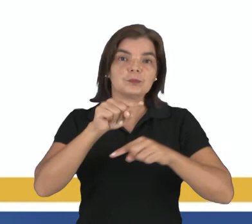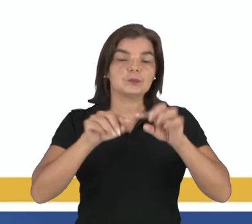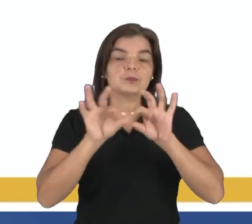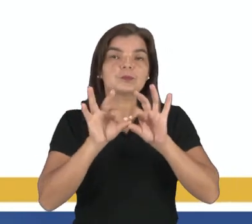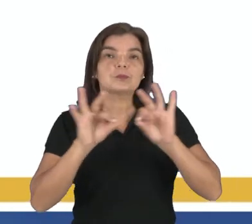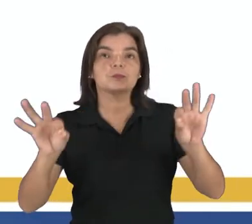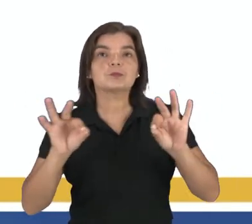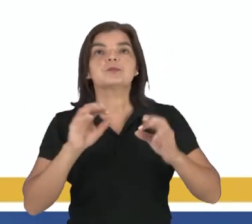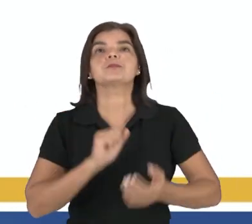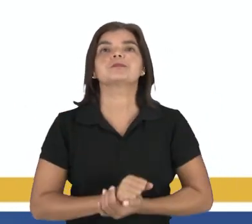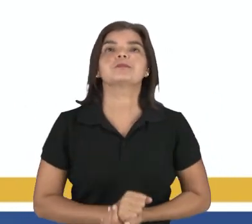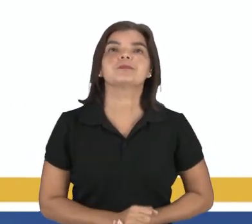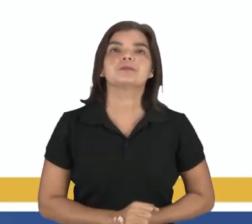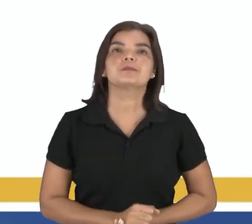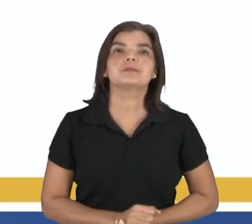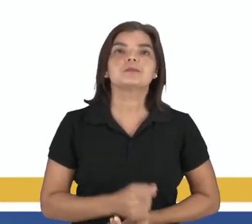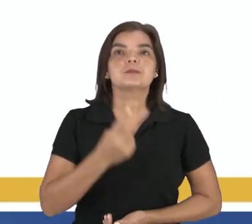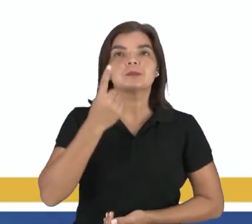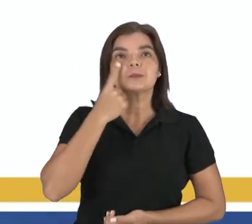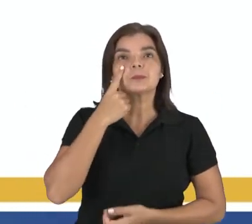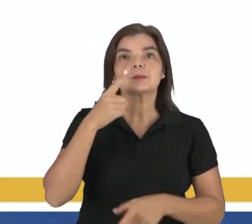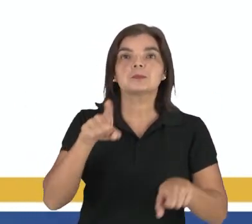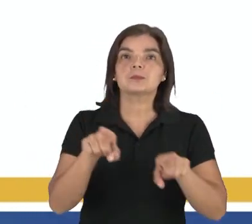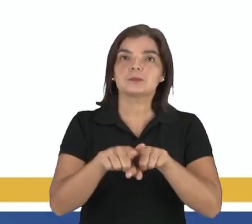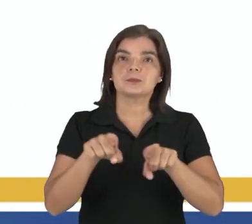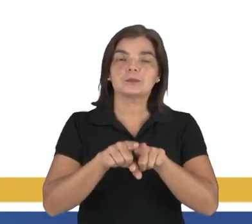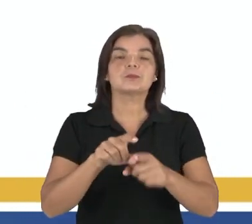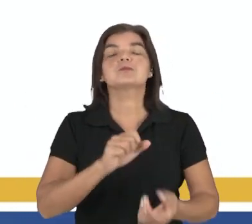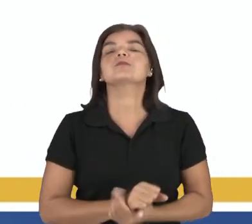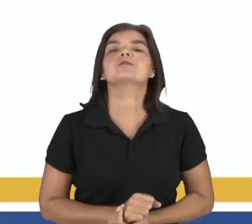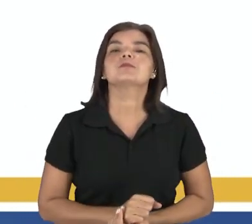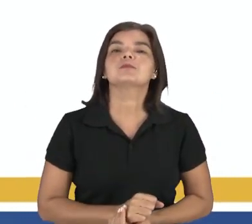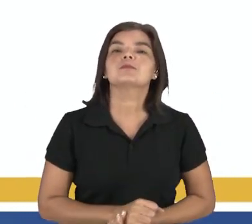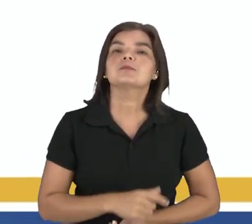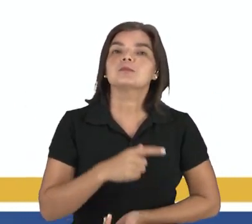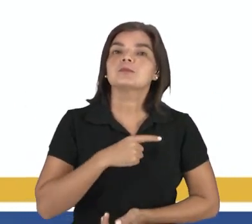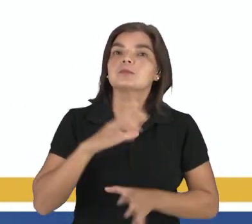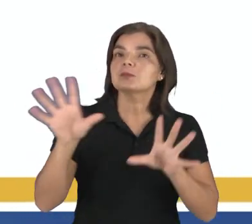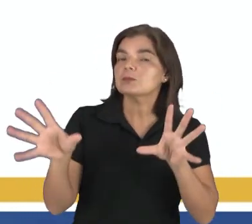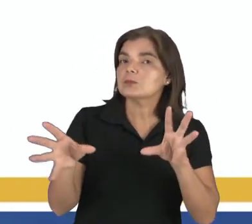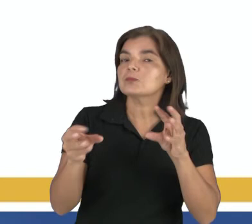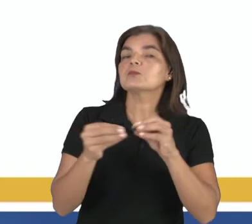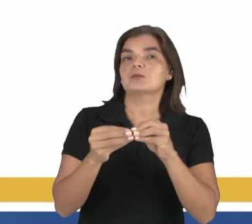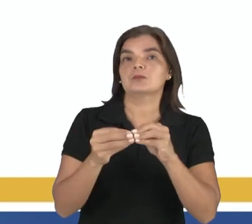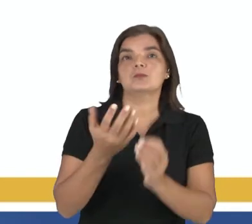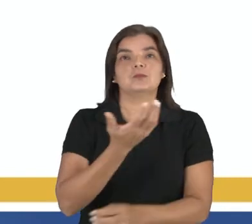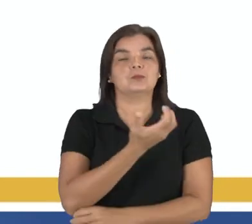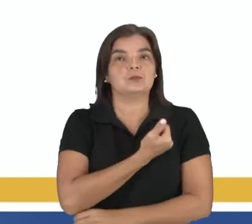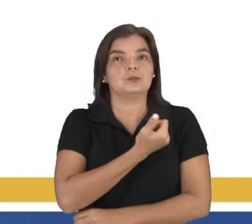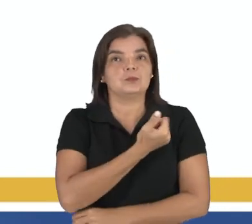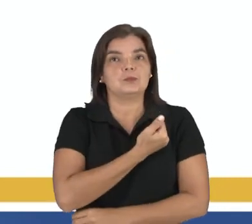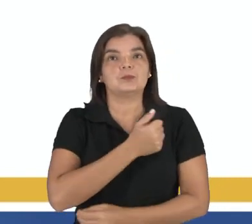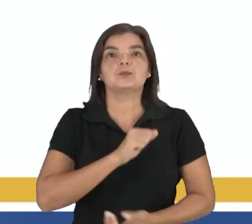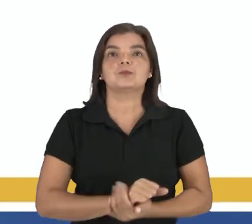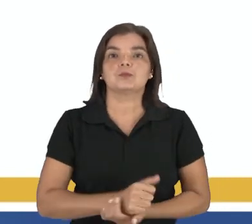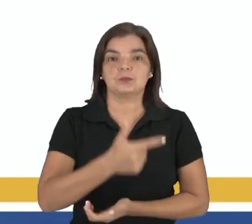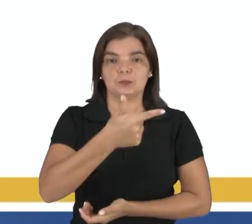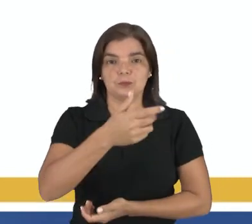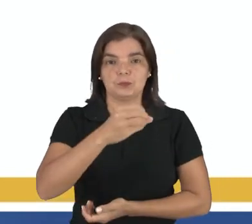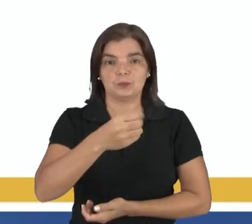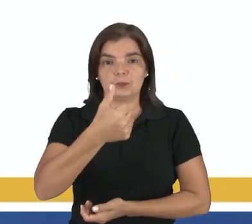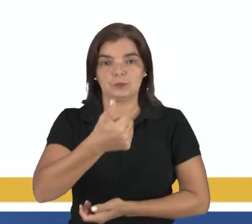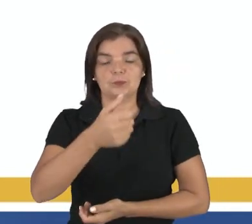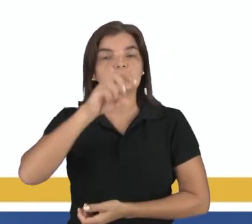pela área. E aí vocês vão ver nessa fórmula que nós simplificamos os valores,